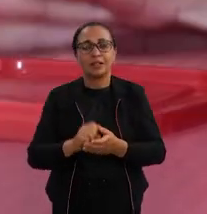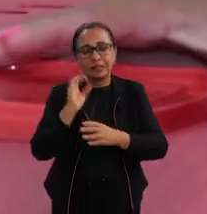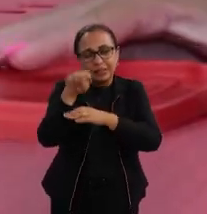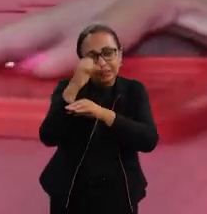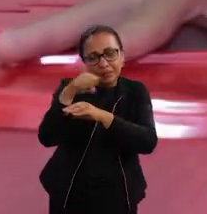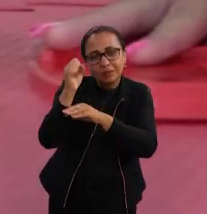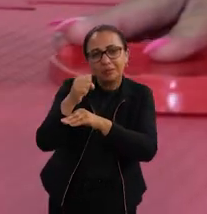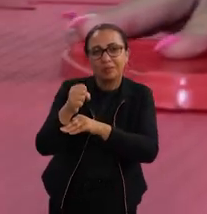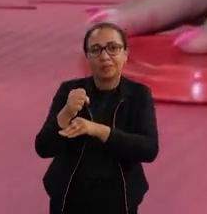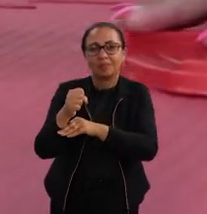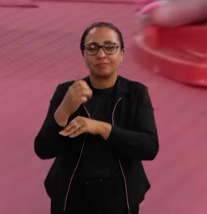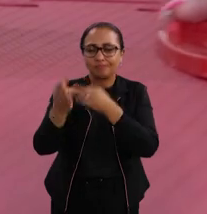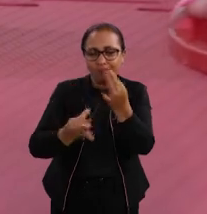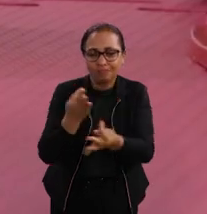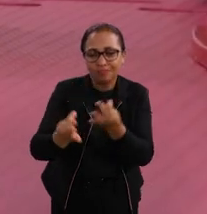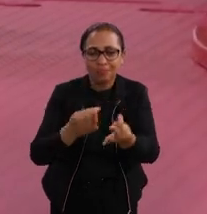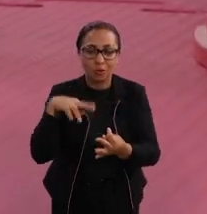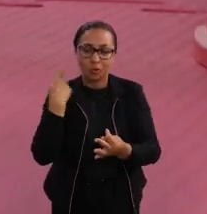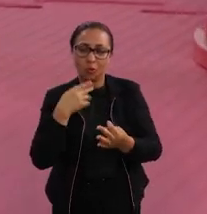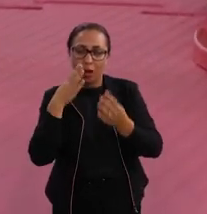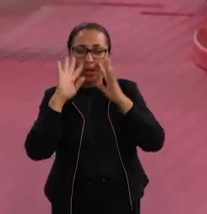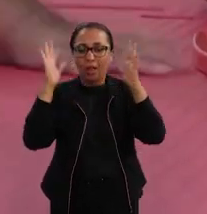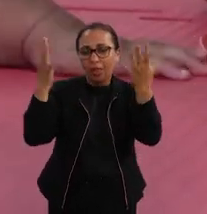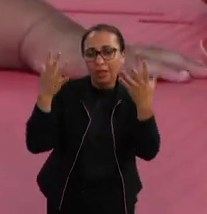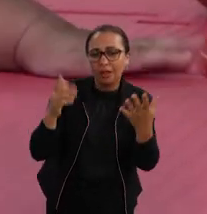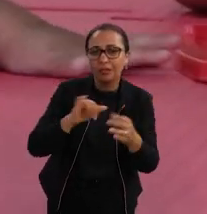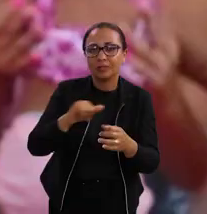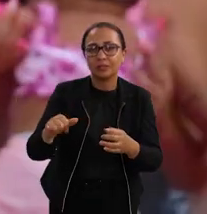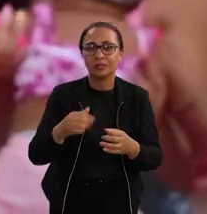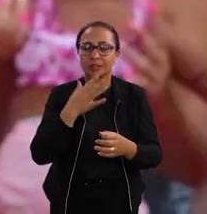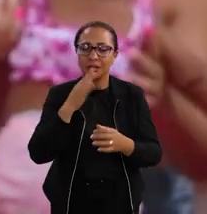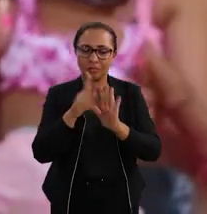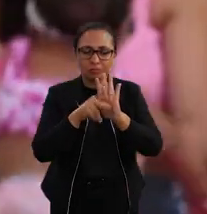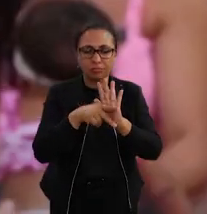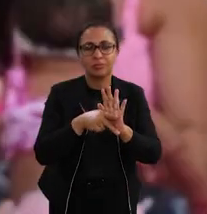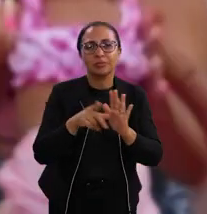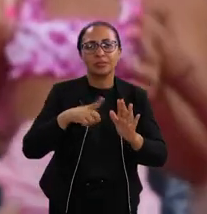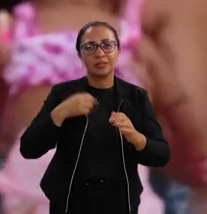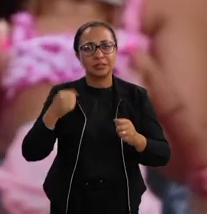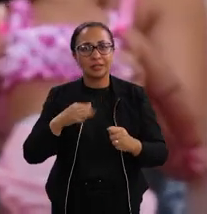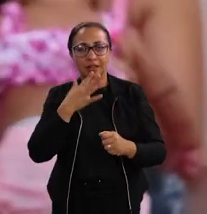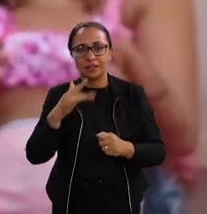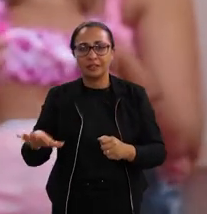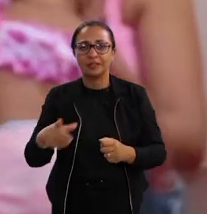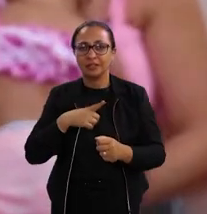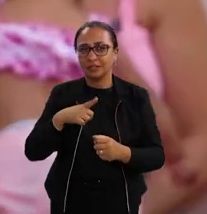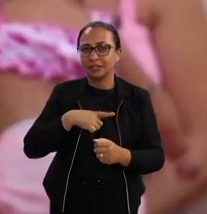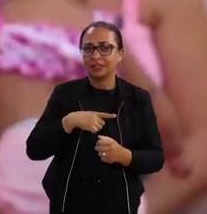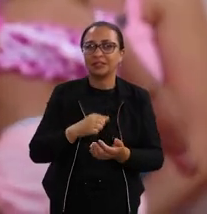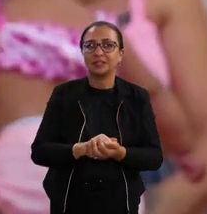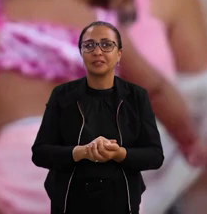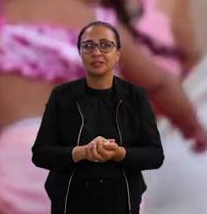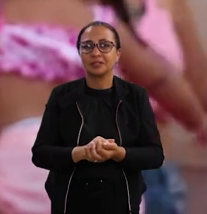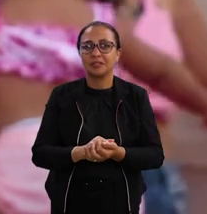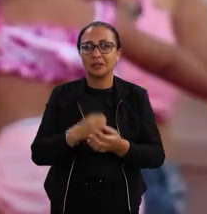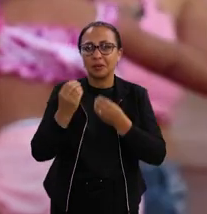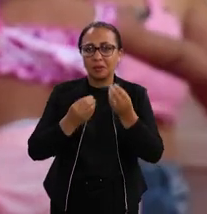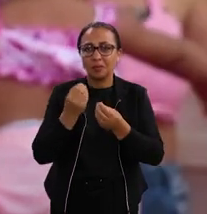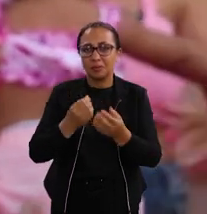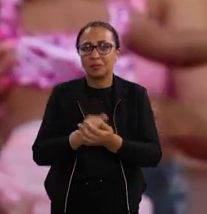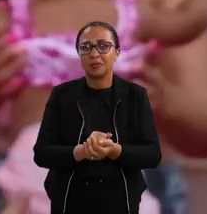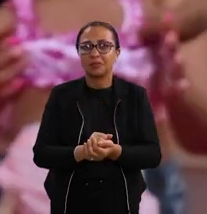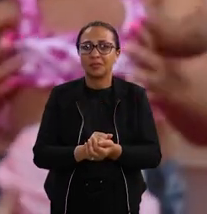pela fisioterapeuta. E aí nós analisamos, né, se esse projeto, se essas intervenções, elas têm surtido algum